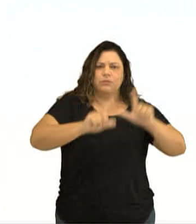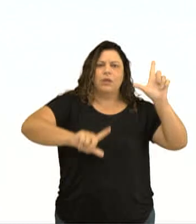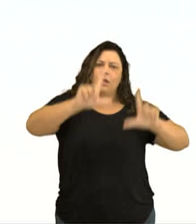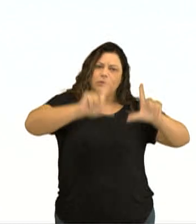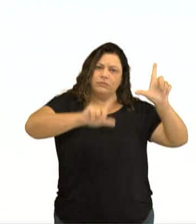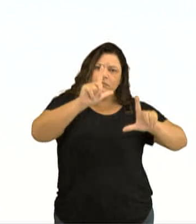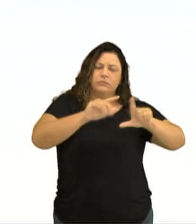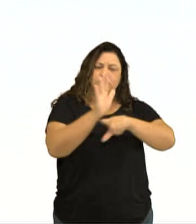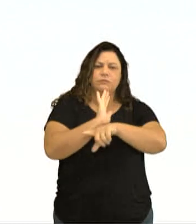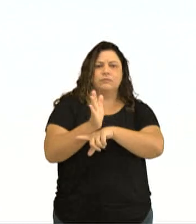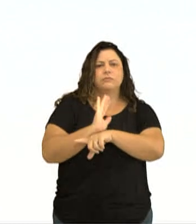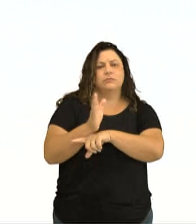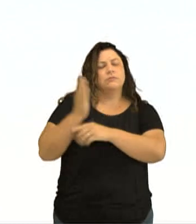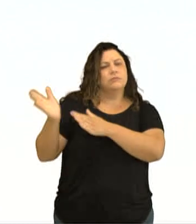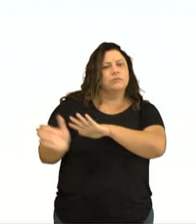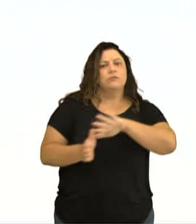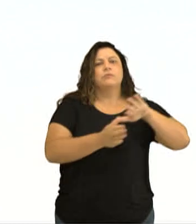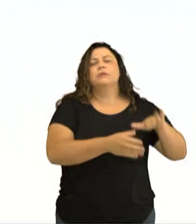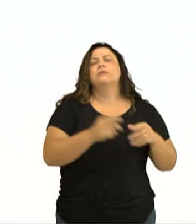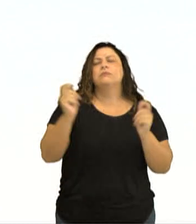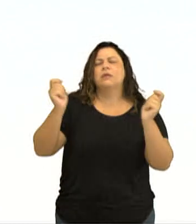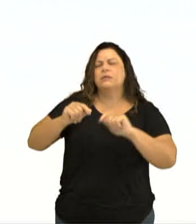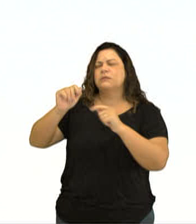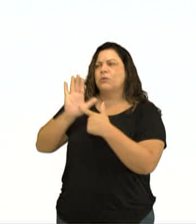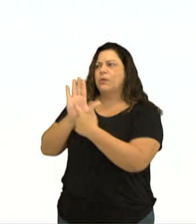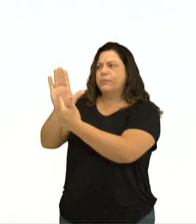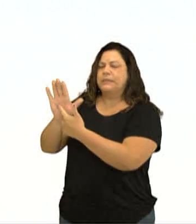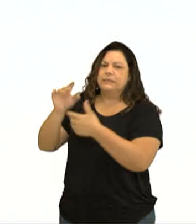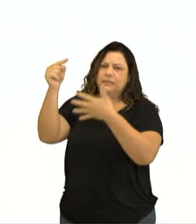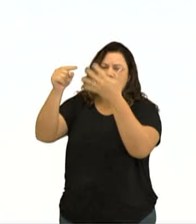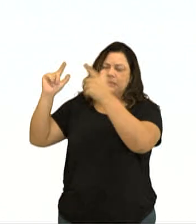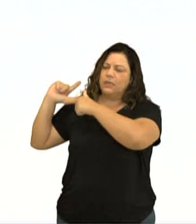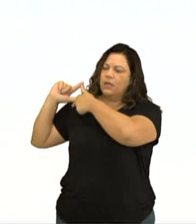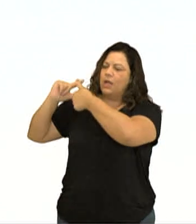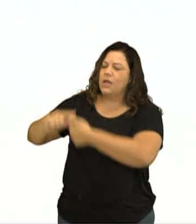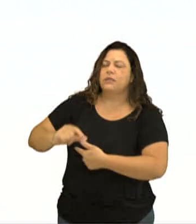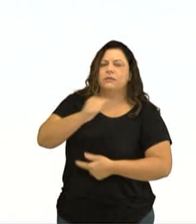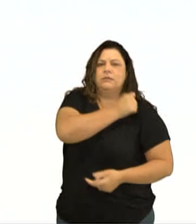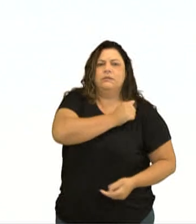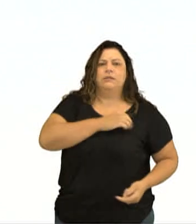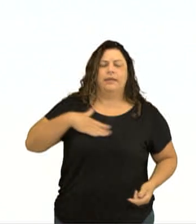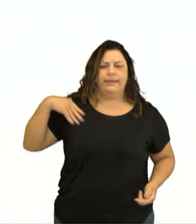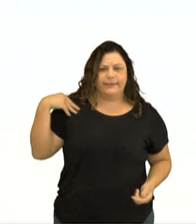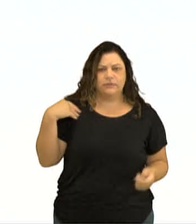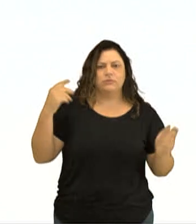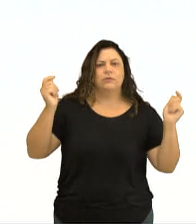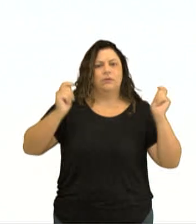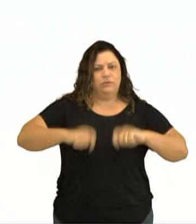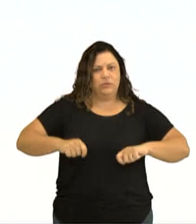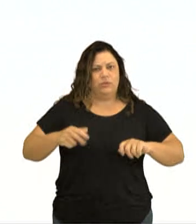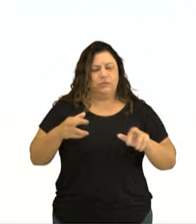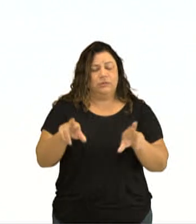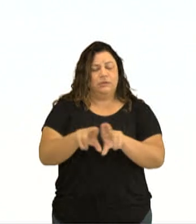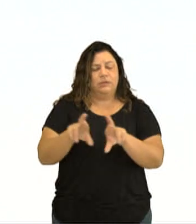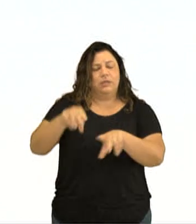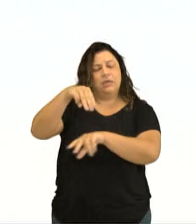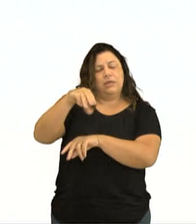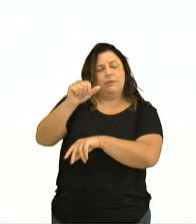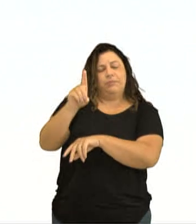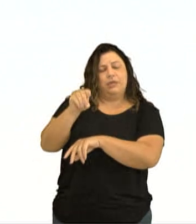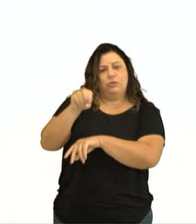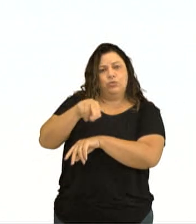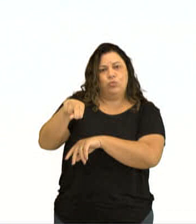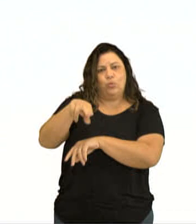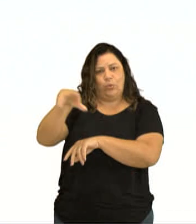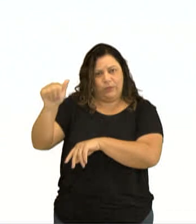de apresentação dos clássicos, que vão de Aristóteles a Madonna. Isso surgiu aqui em